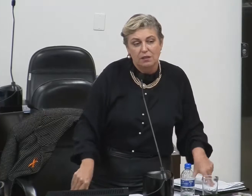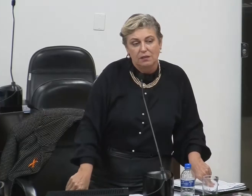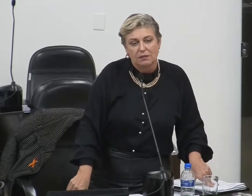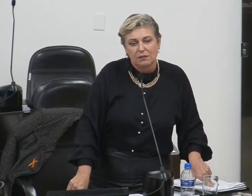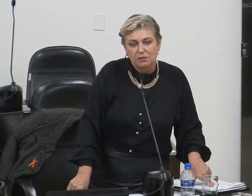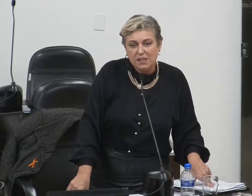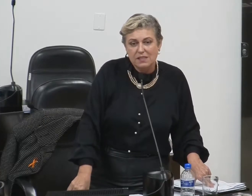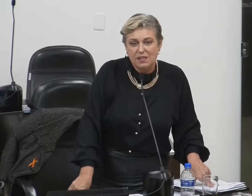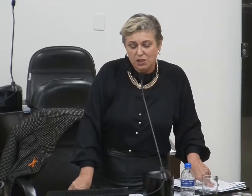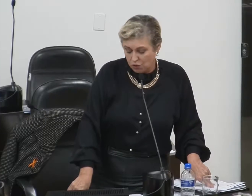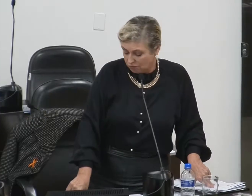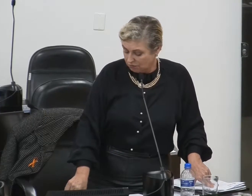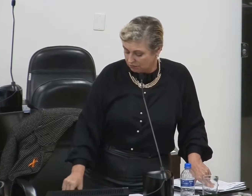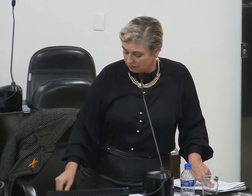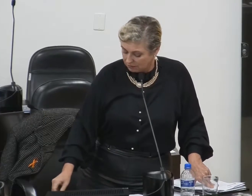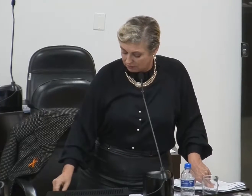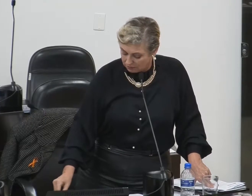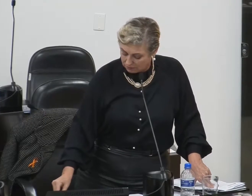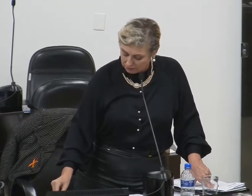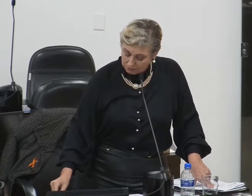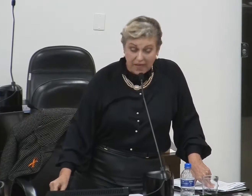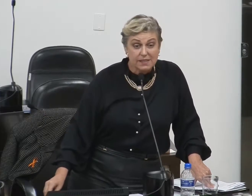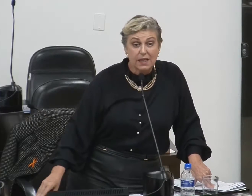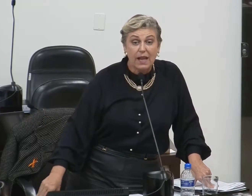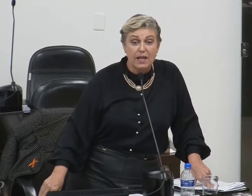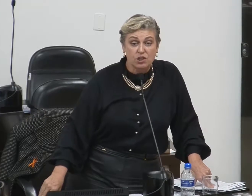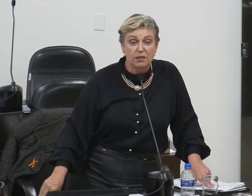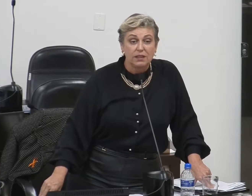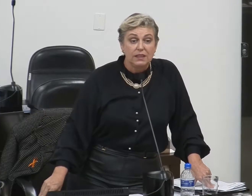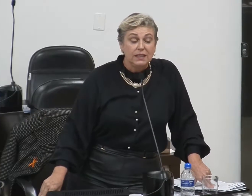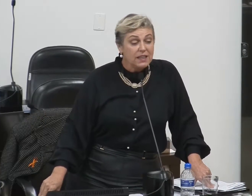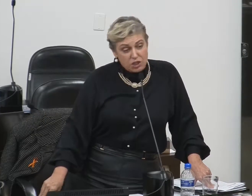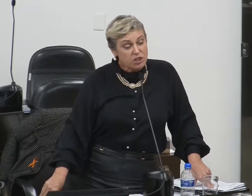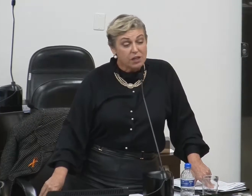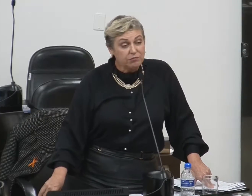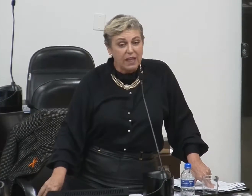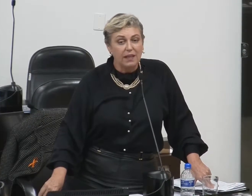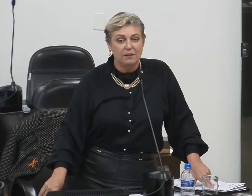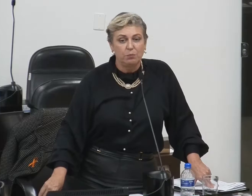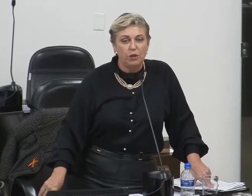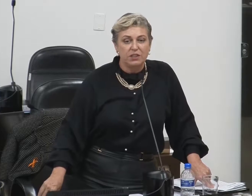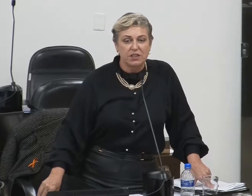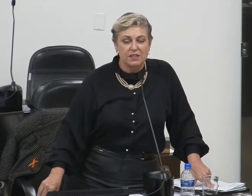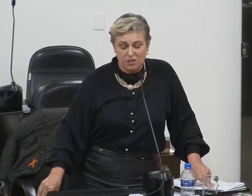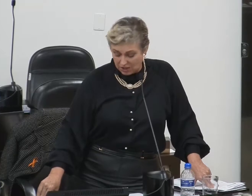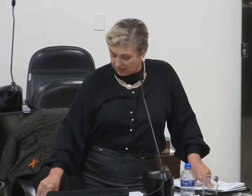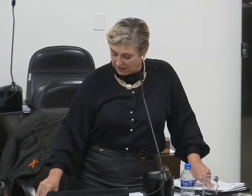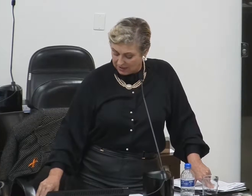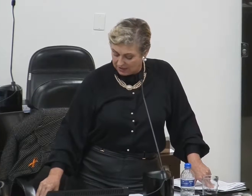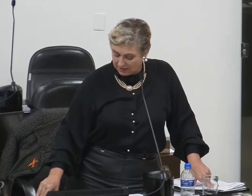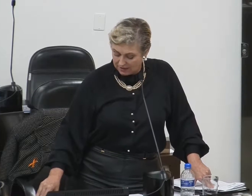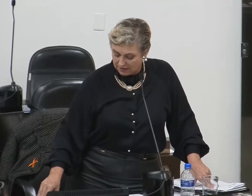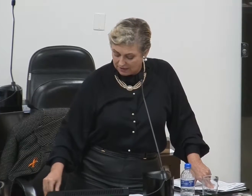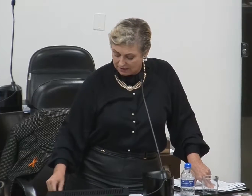insignificante, não se existe uma reciclagem. E a gente não tem políticas